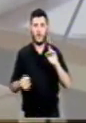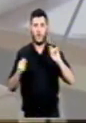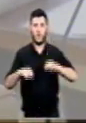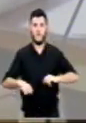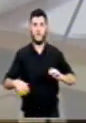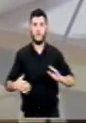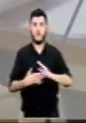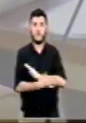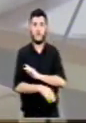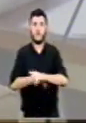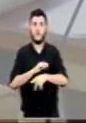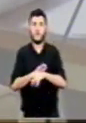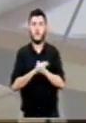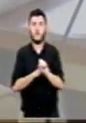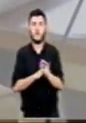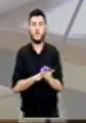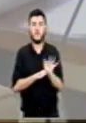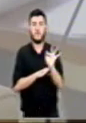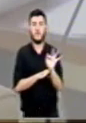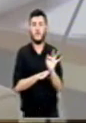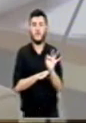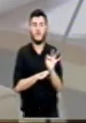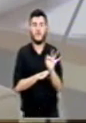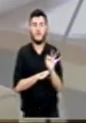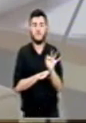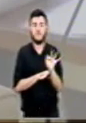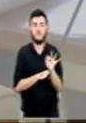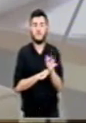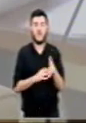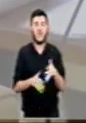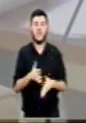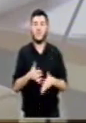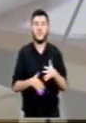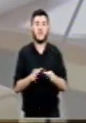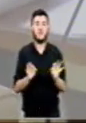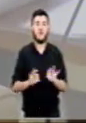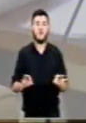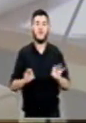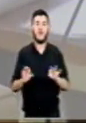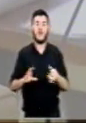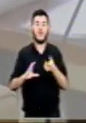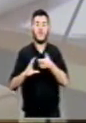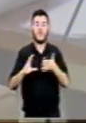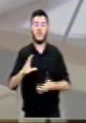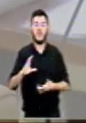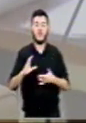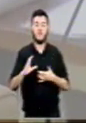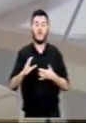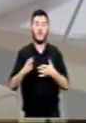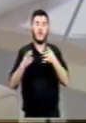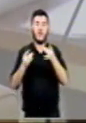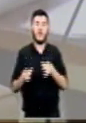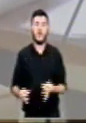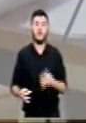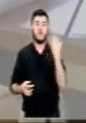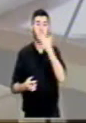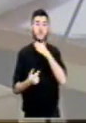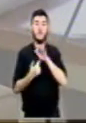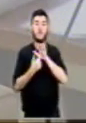do Supremo Tribunal Federal não contamina os elementos probatórios no que se refere